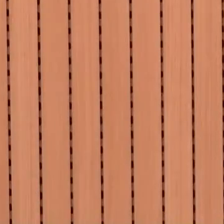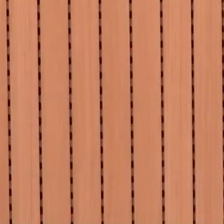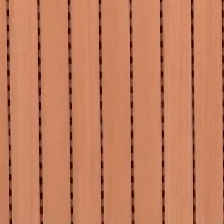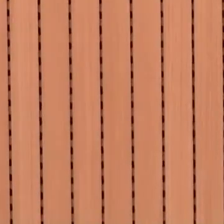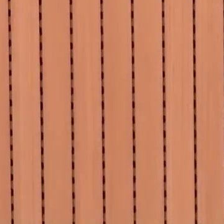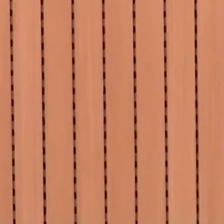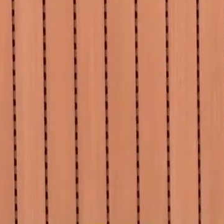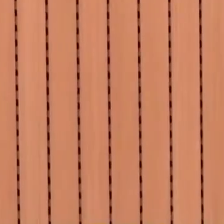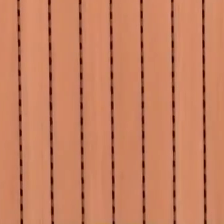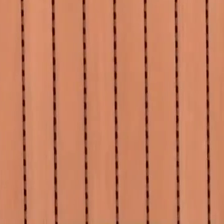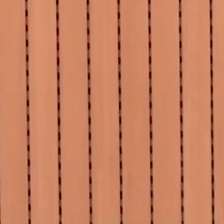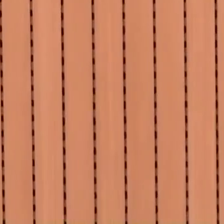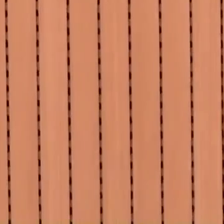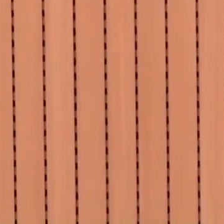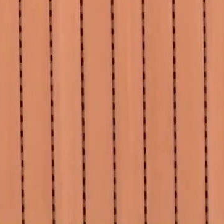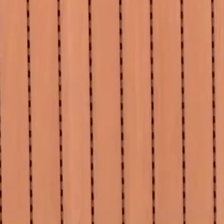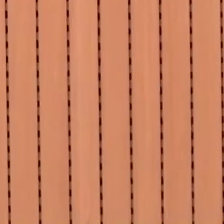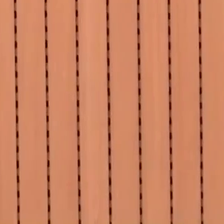abraço. Obrigado. Hein?